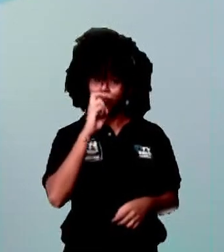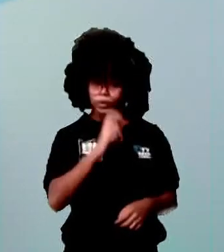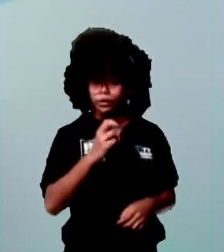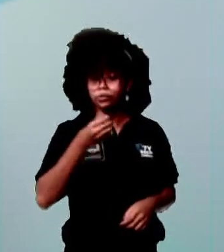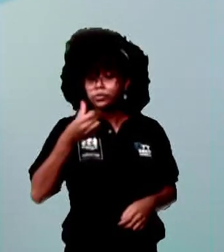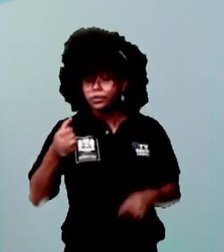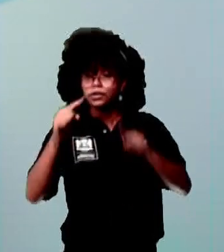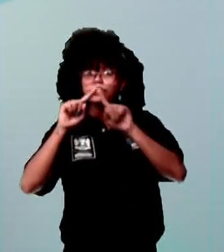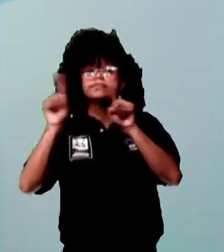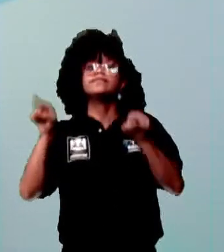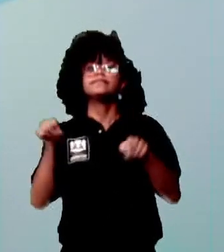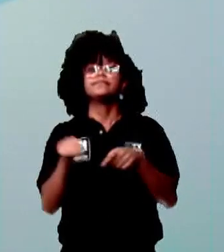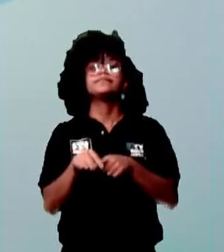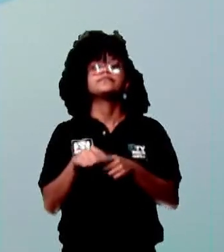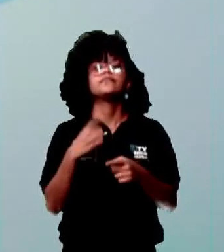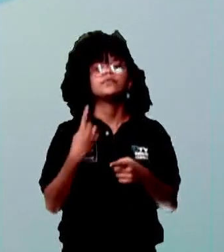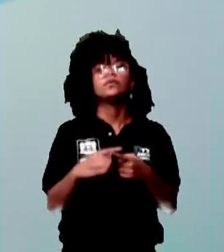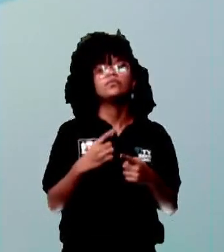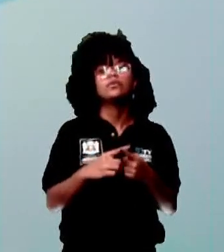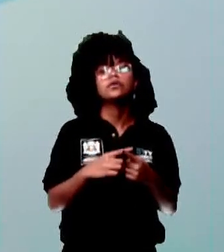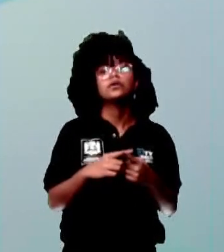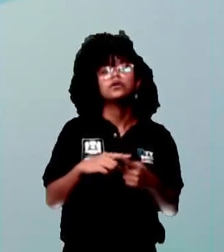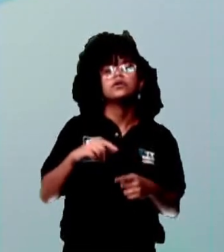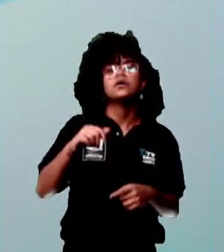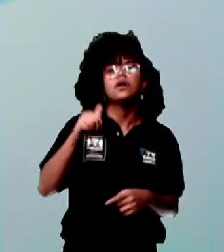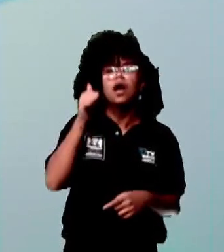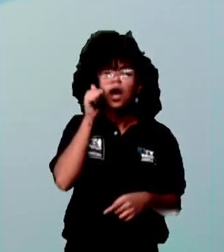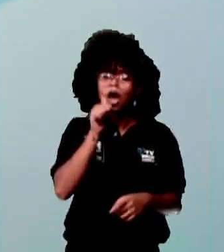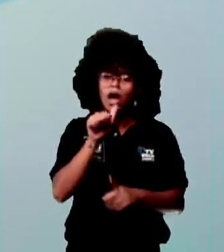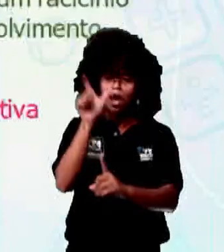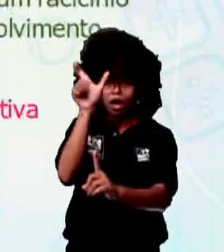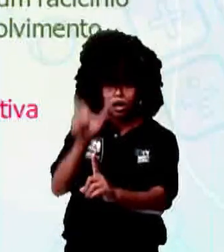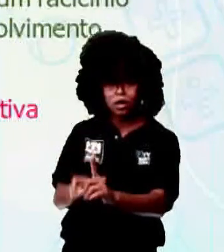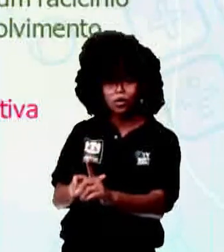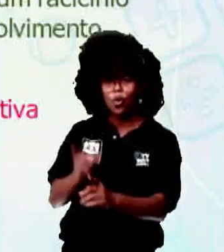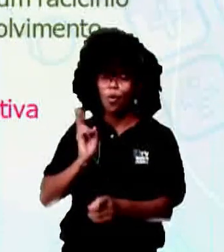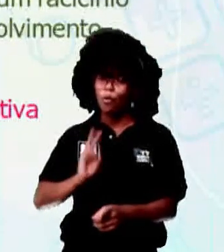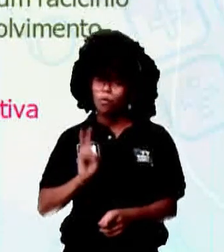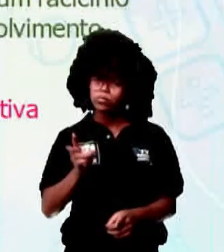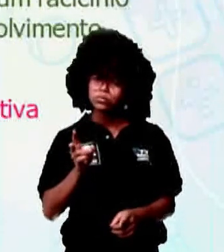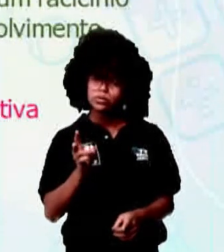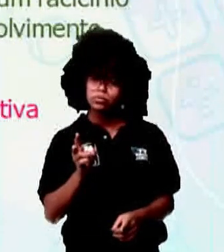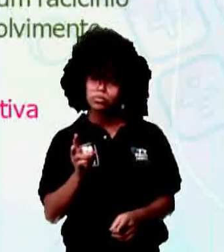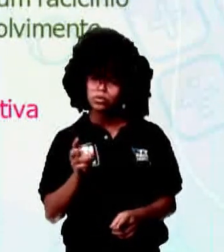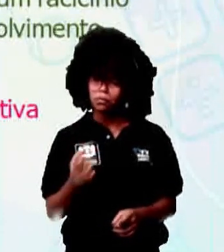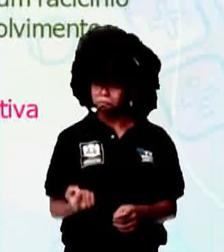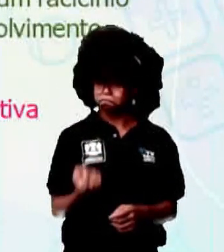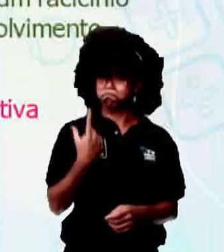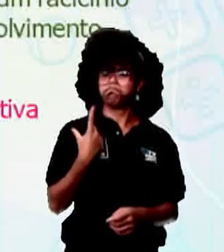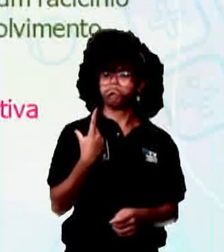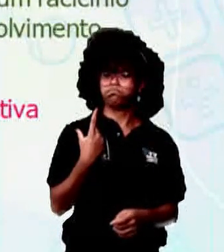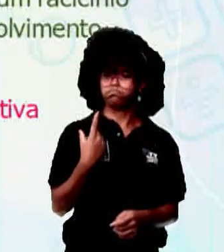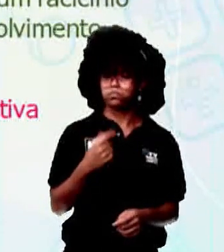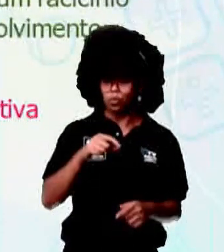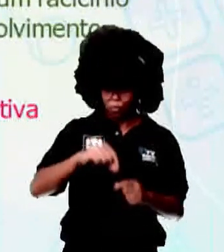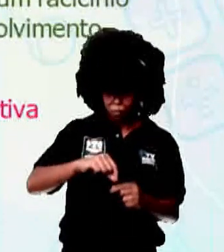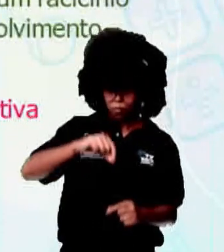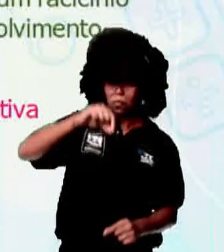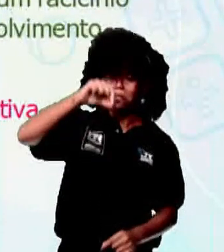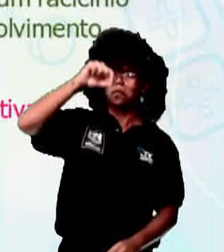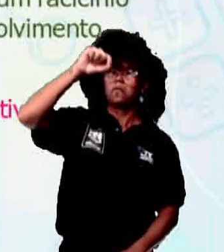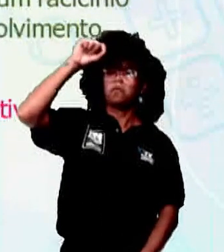no sexto quadrinho, porque a Mônica continua agindo de maneira estranha, continua medindo a altura